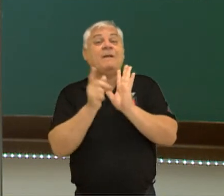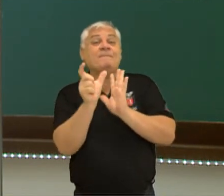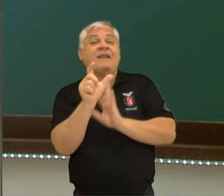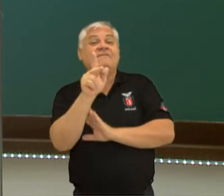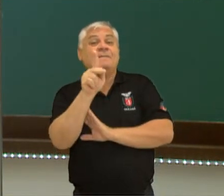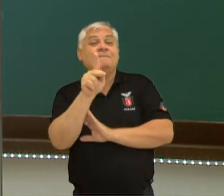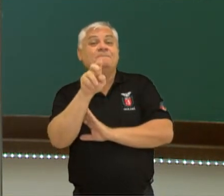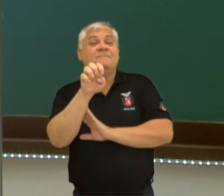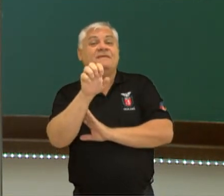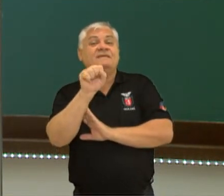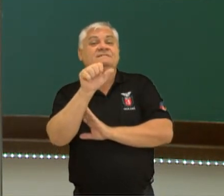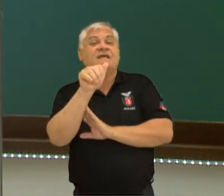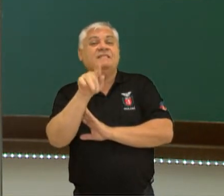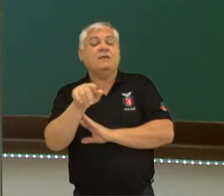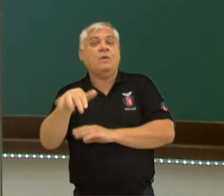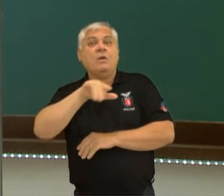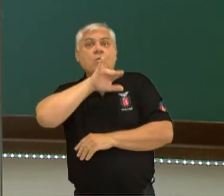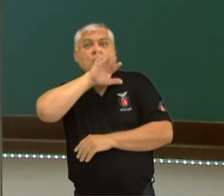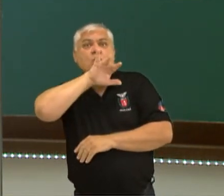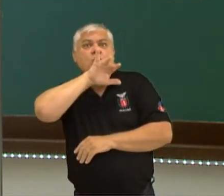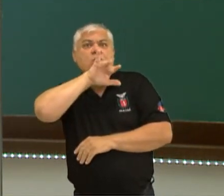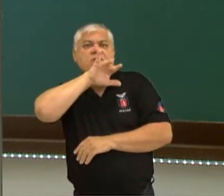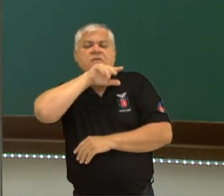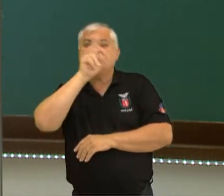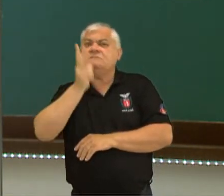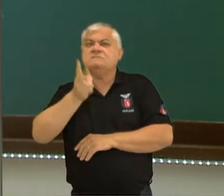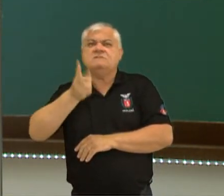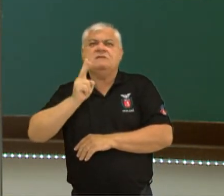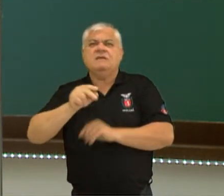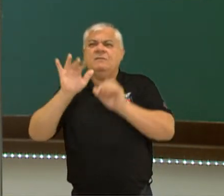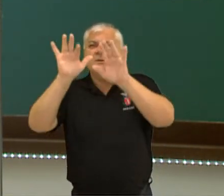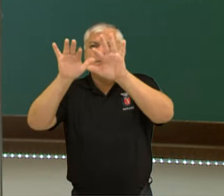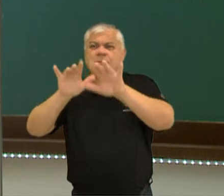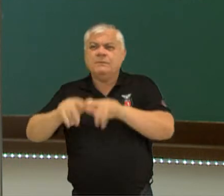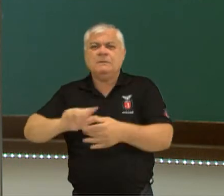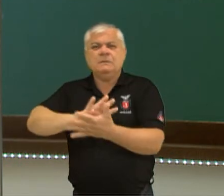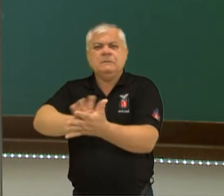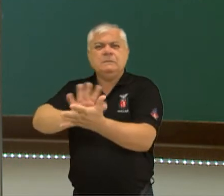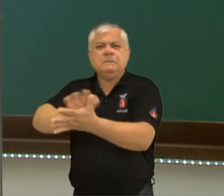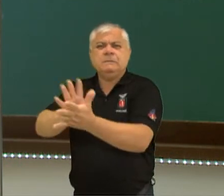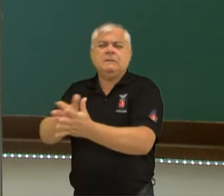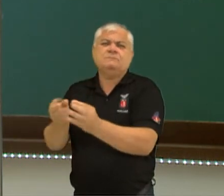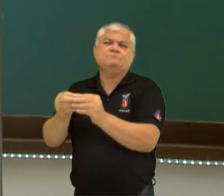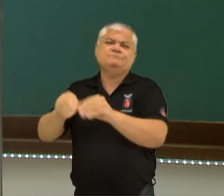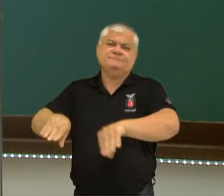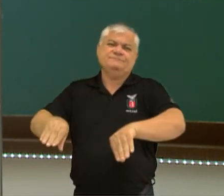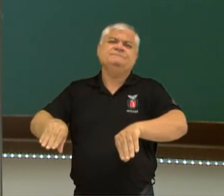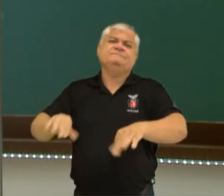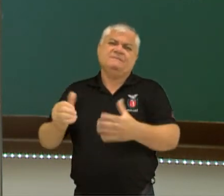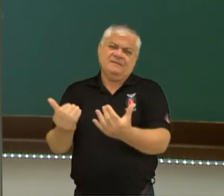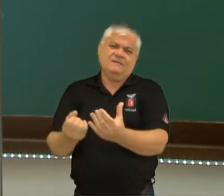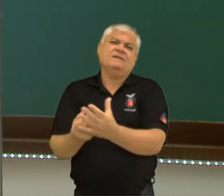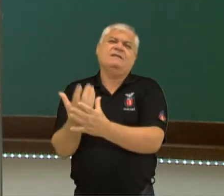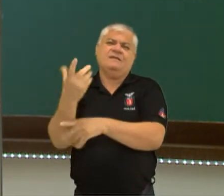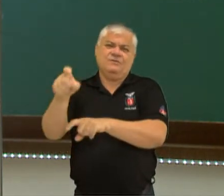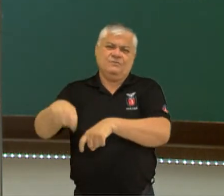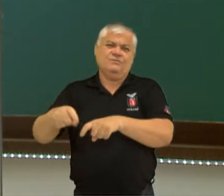um pesadelo eterno que nunca terá fim. Sempre que ocorrer uma geada, irá ter um prejuízo, por exemplo, na